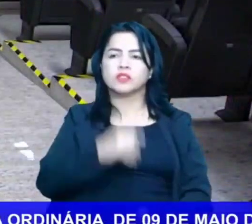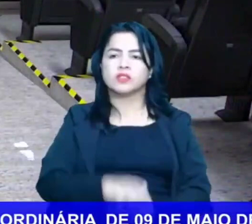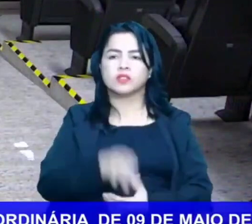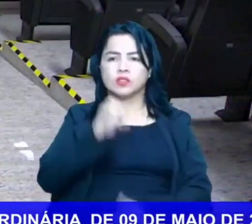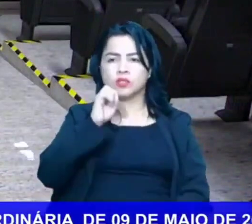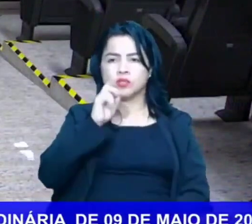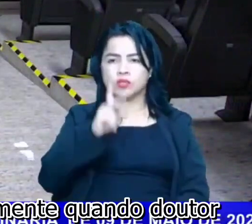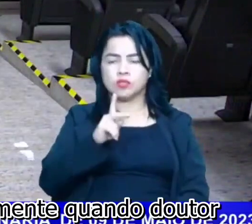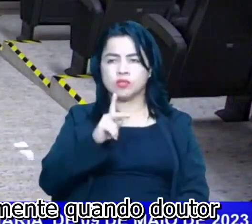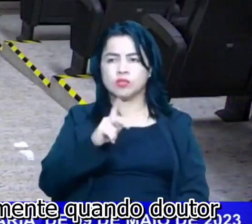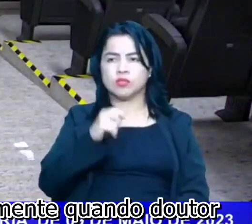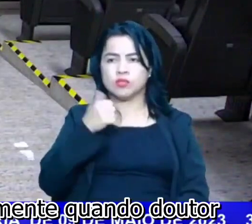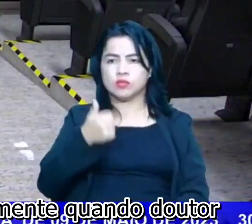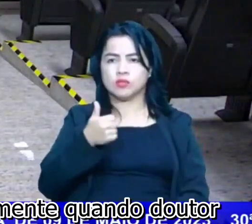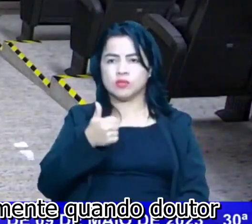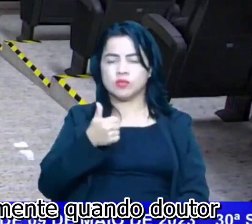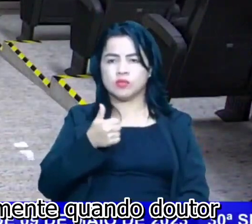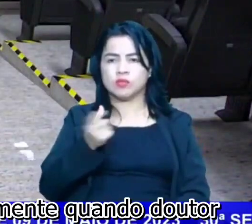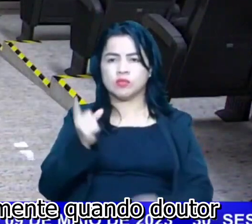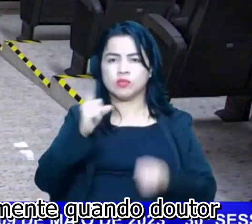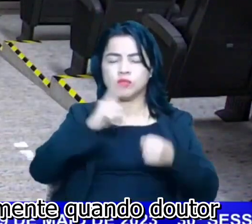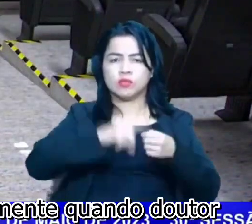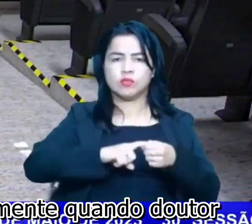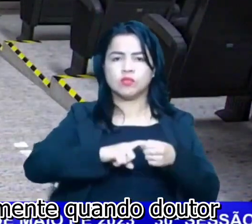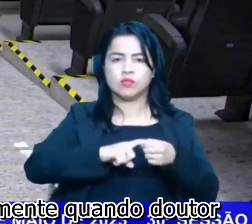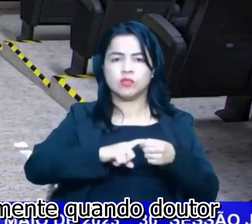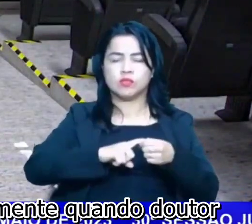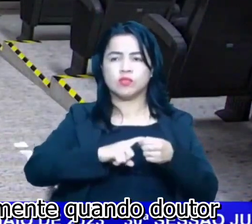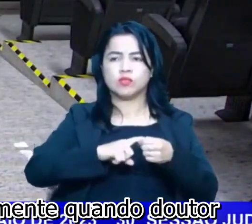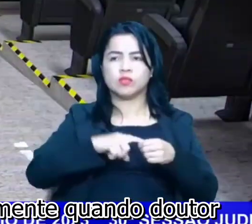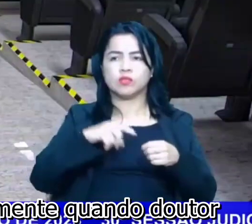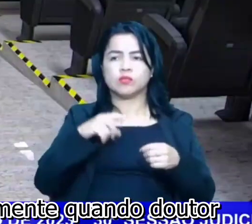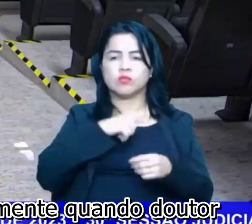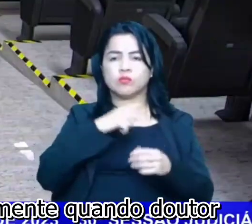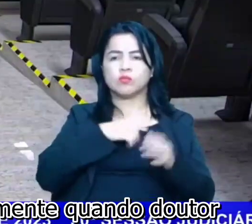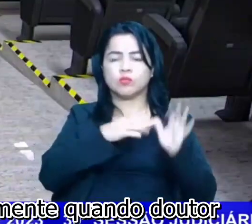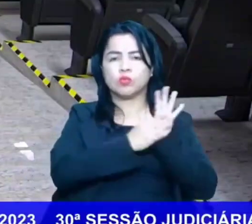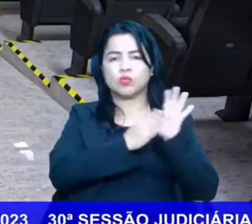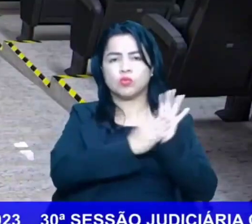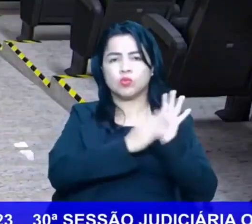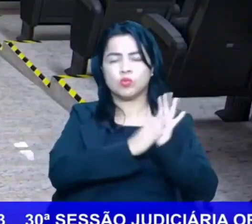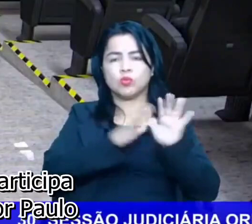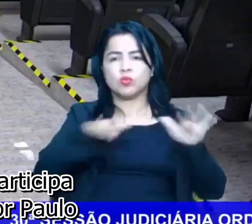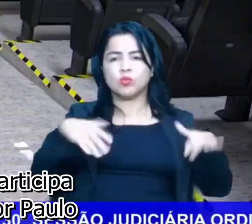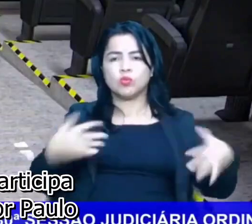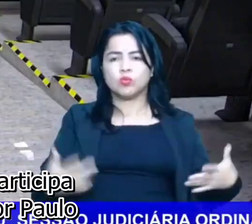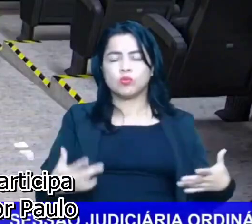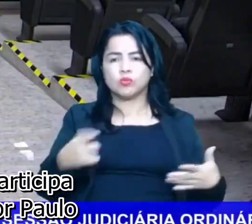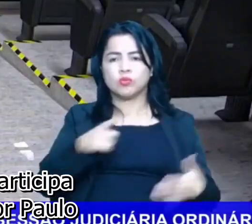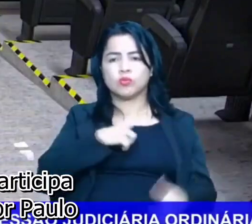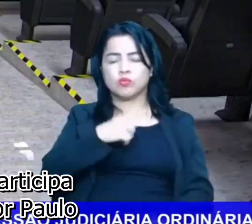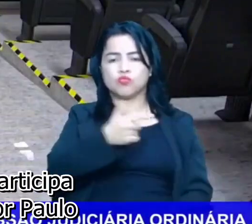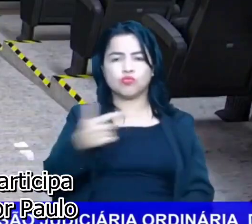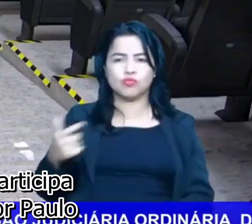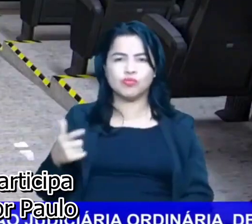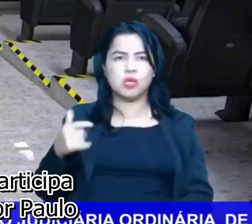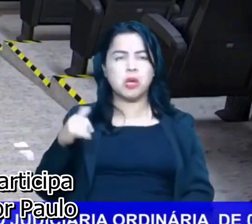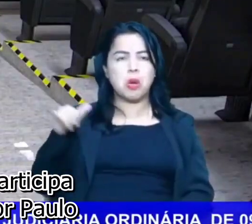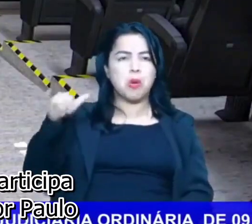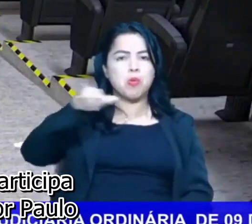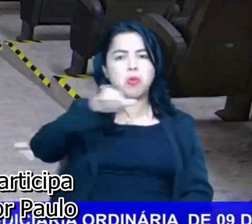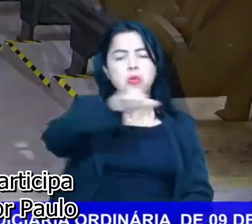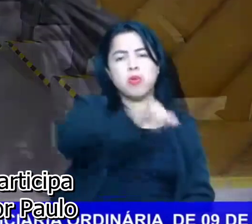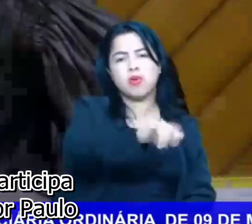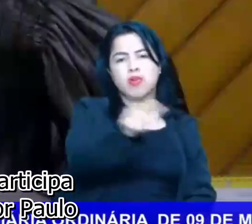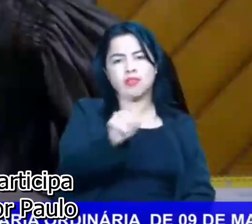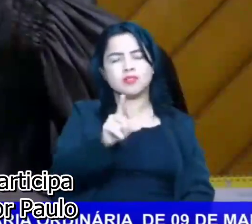Ok. Tá, então vai ser voltado a ser pautado esse processo, logicamente, quando o doutor Paulo não estiver em trânsito, né? Porque